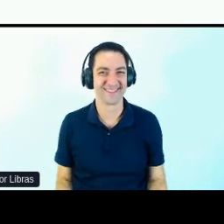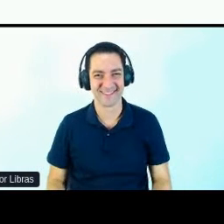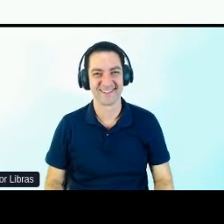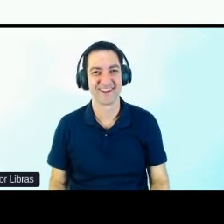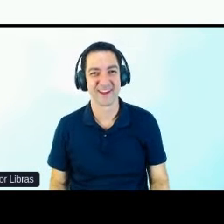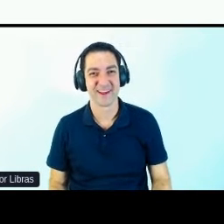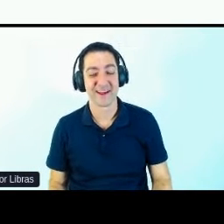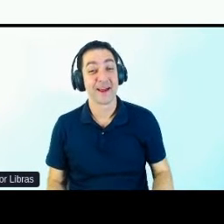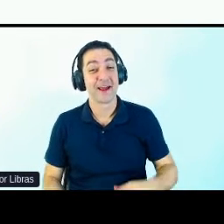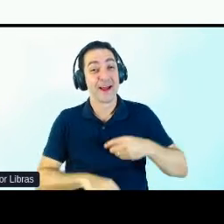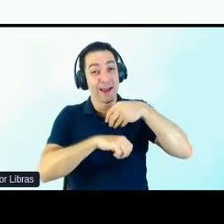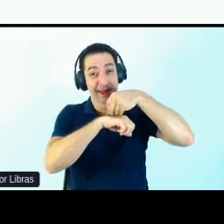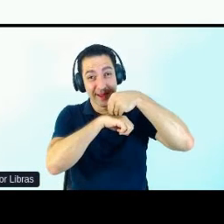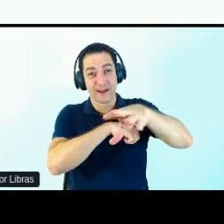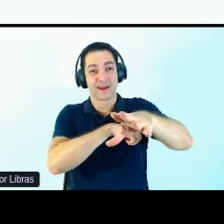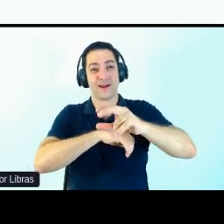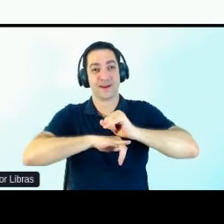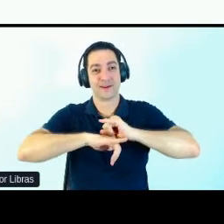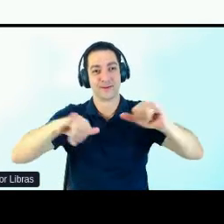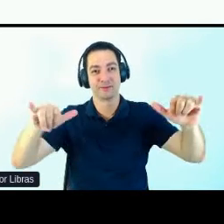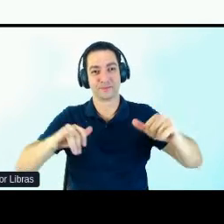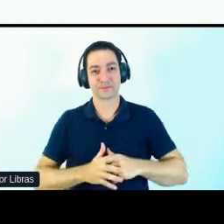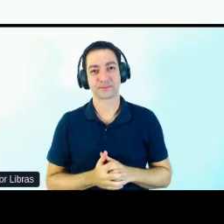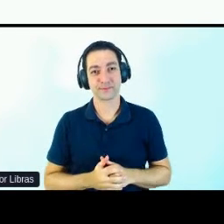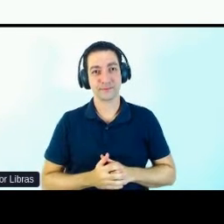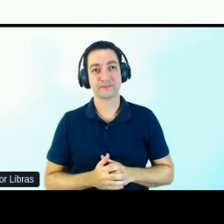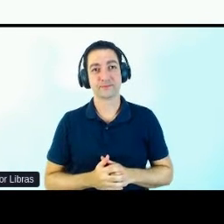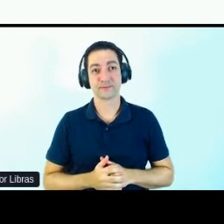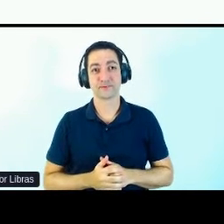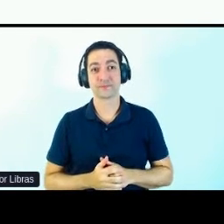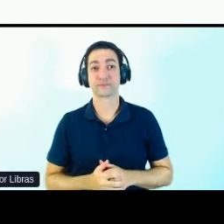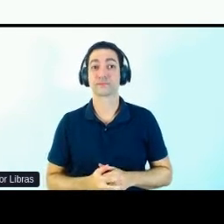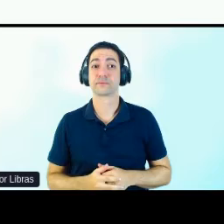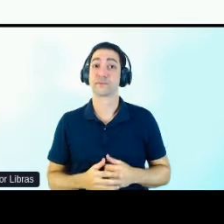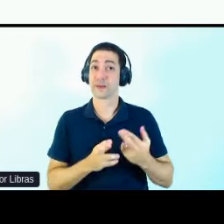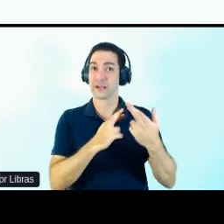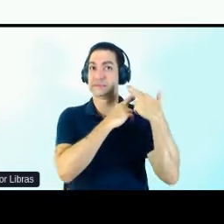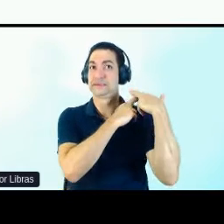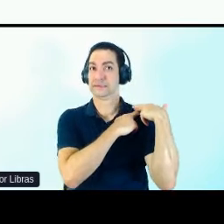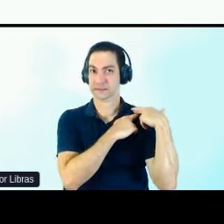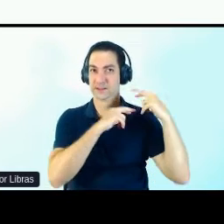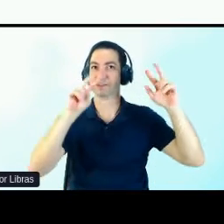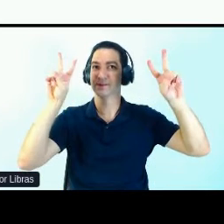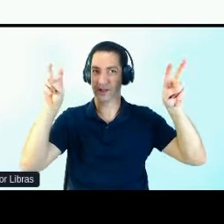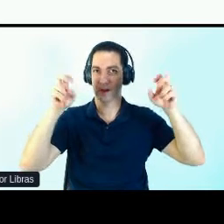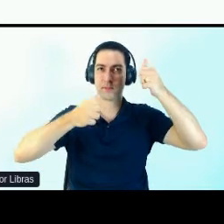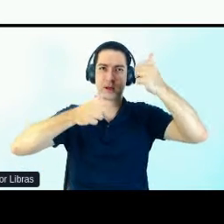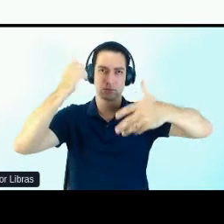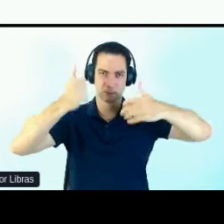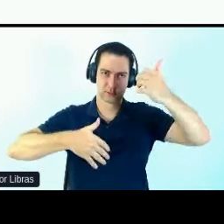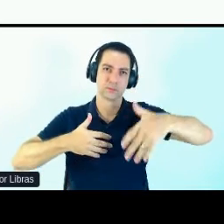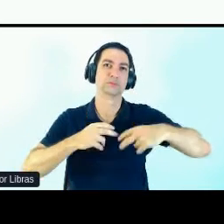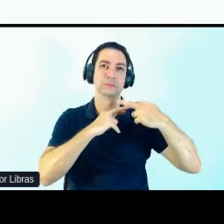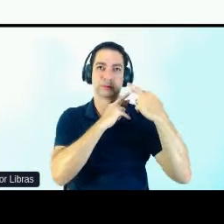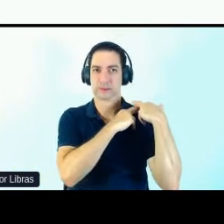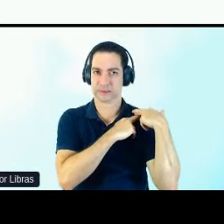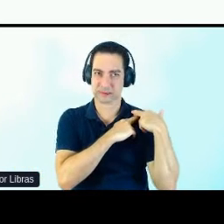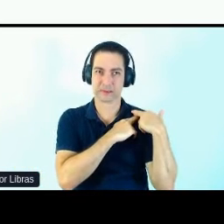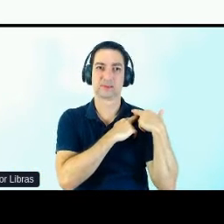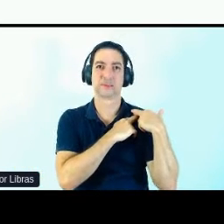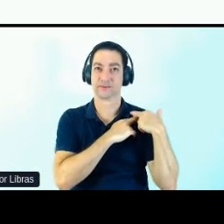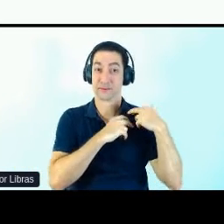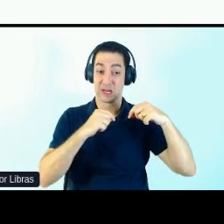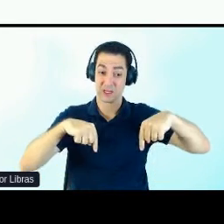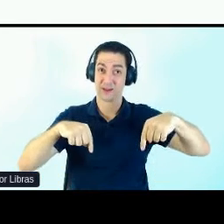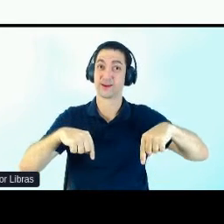que é uma imensa responsabilidade a gente falar desse tema aqui, nesse evento tão especial. E o nosso